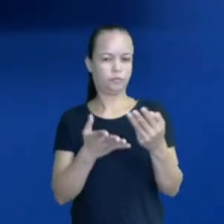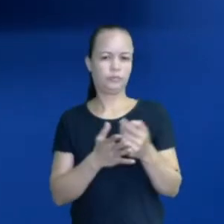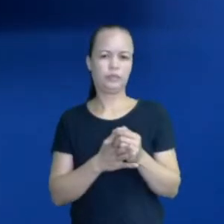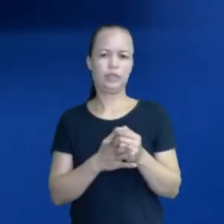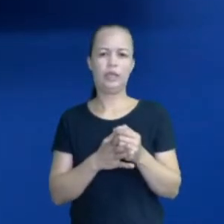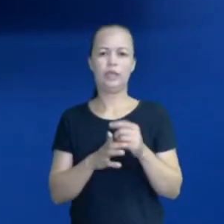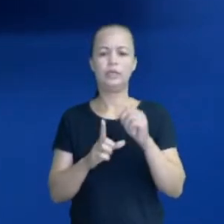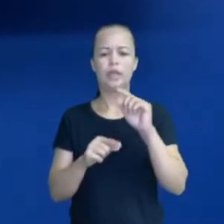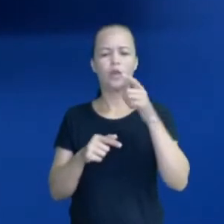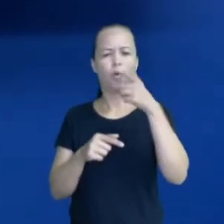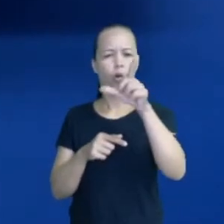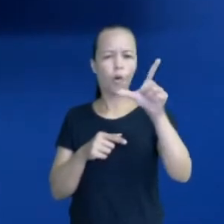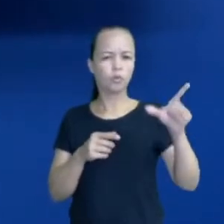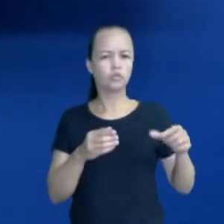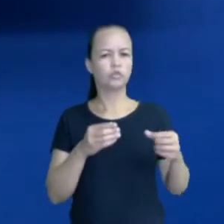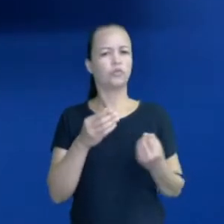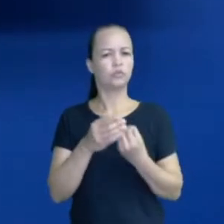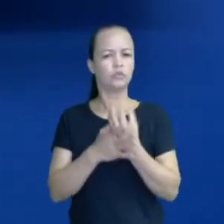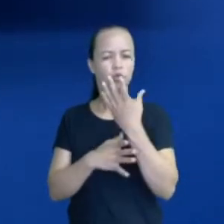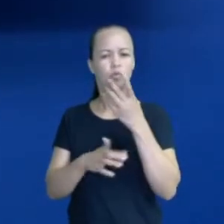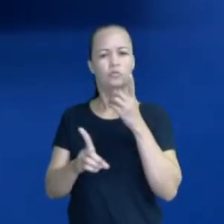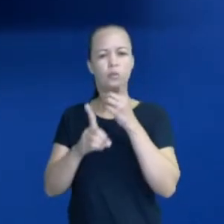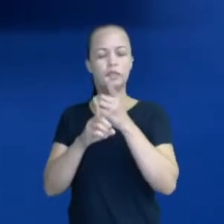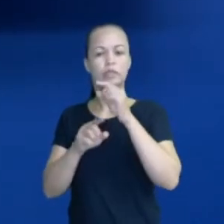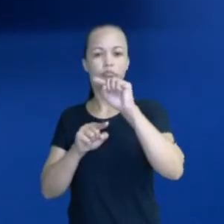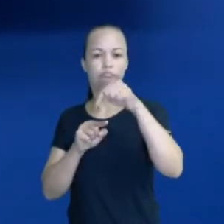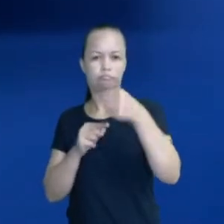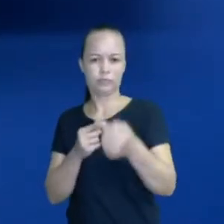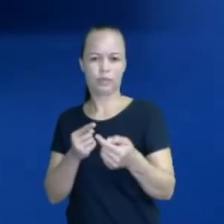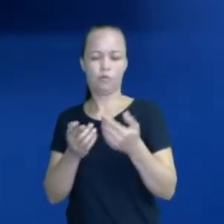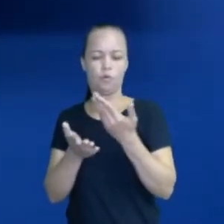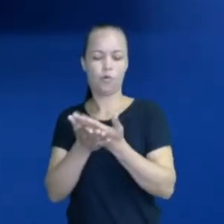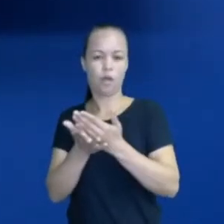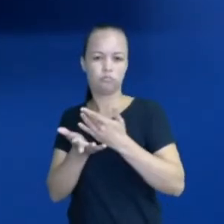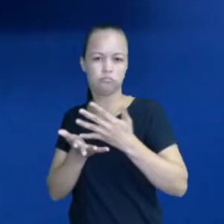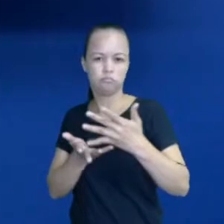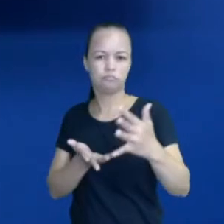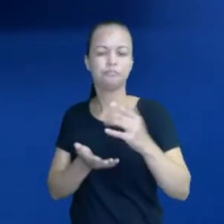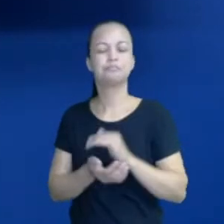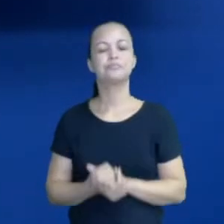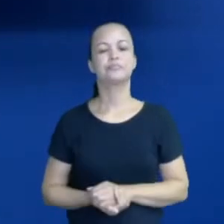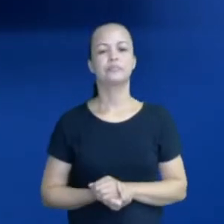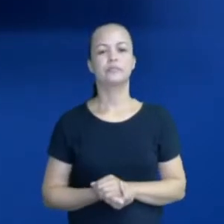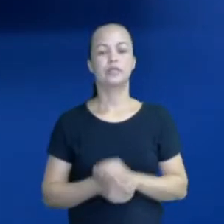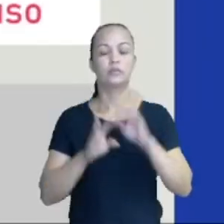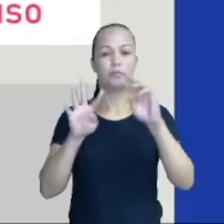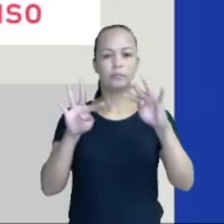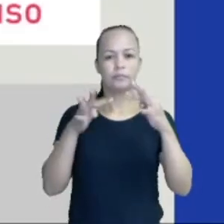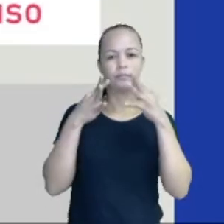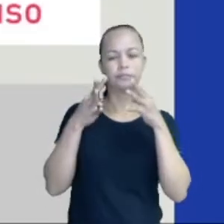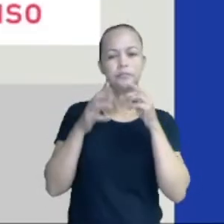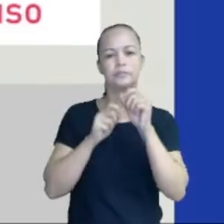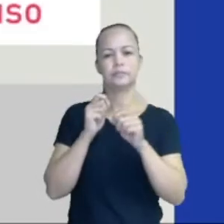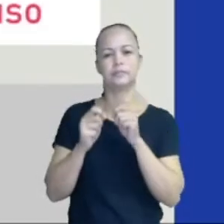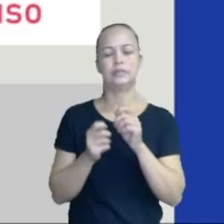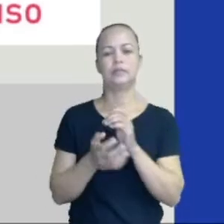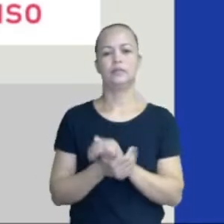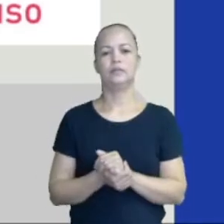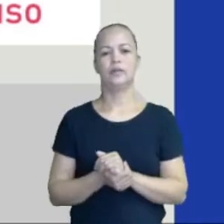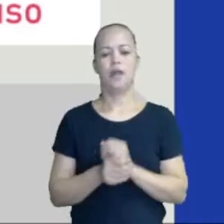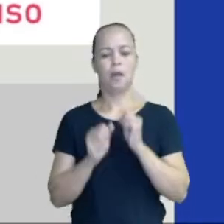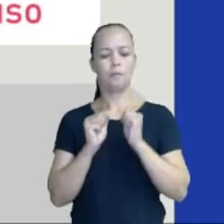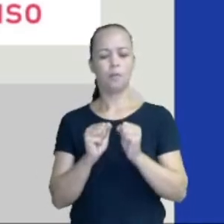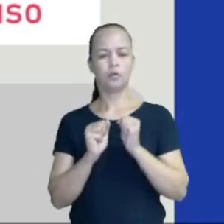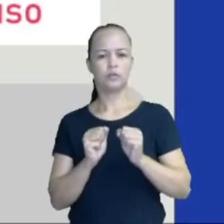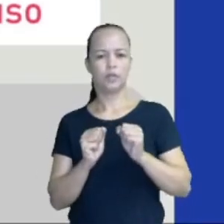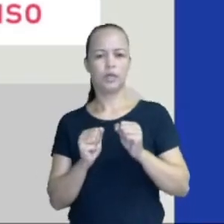vai descobrindo aí no caminhar das nossas aulas, beleza? Então, presta bem atenção aqui. Podemos medir esses ângulos